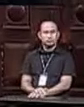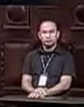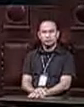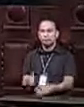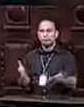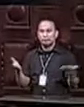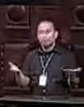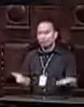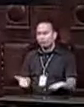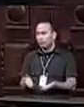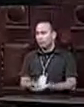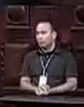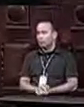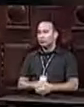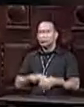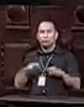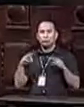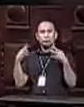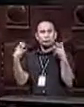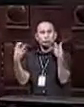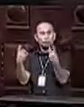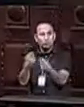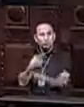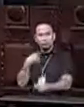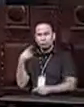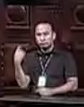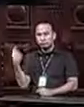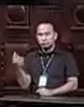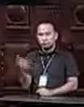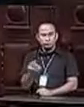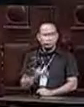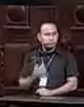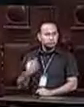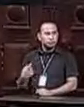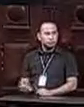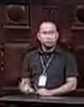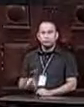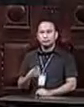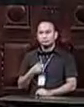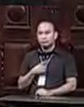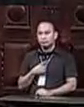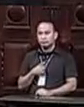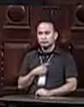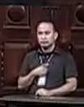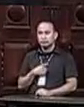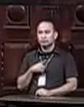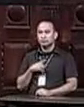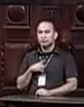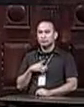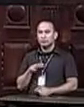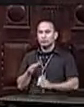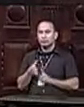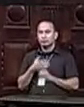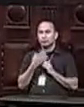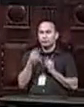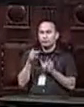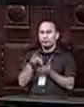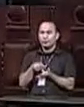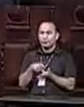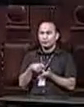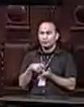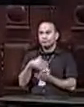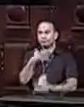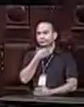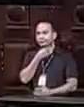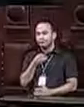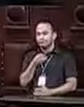inclusive agora produz notas, divulga notas que, no mínimo, escamoteiam a realidade, falseiam a